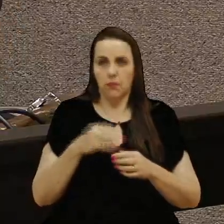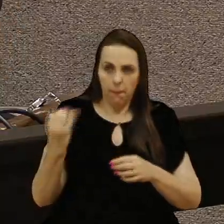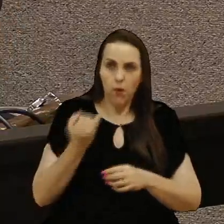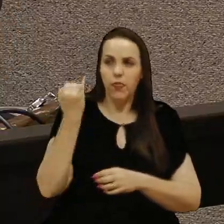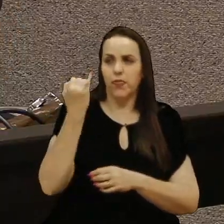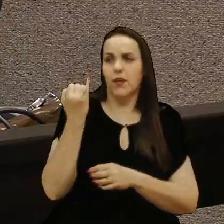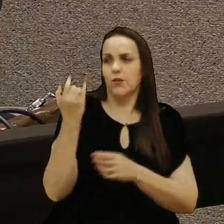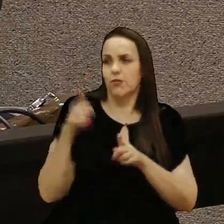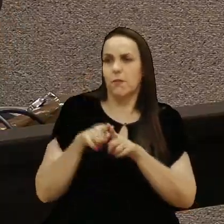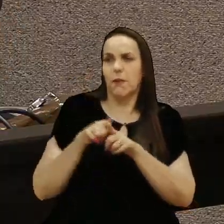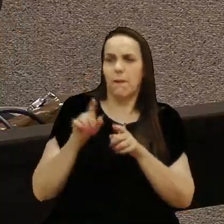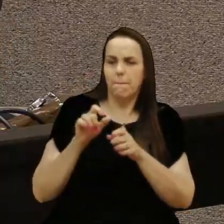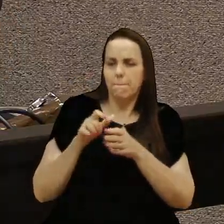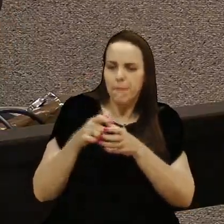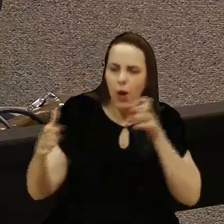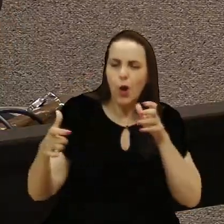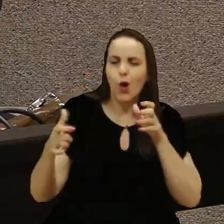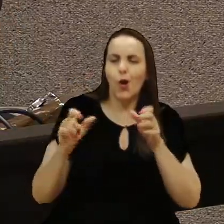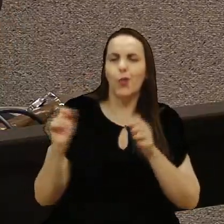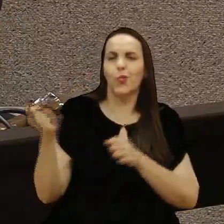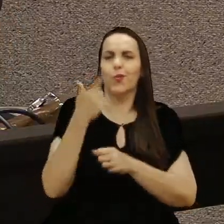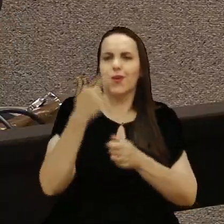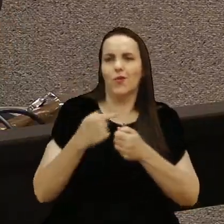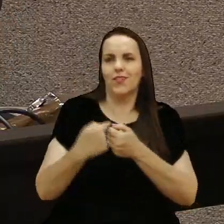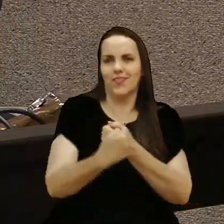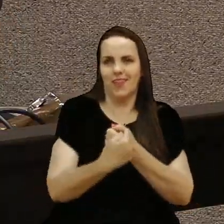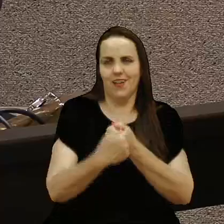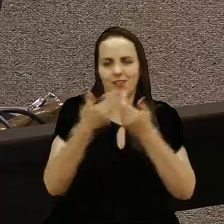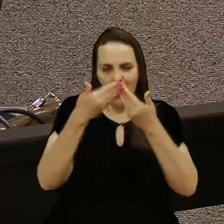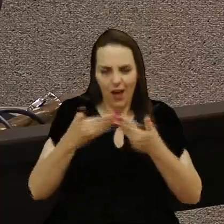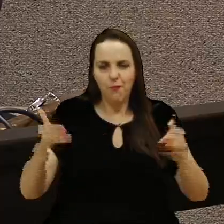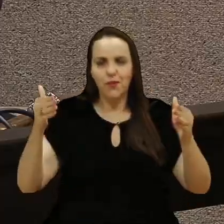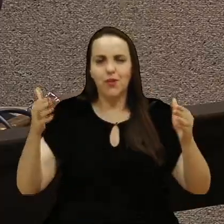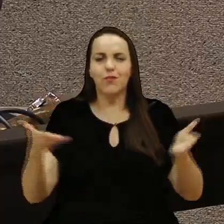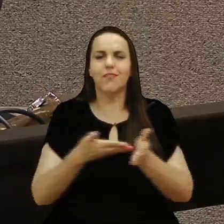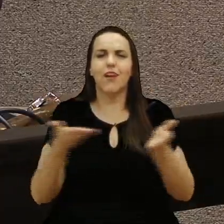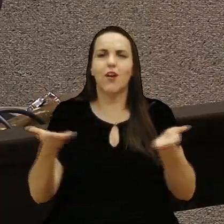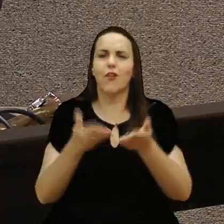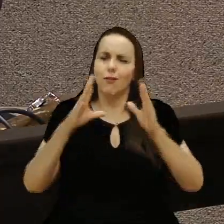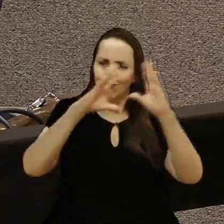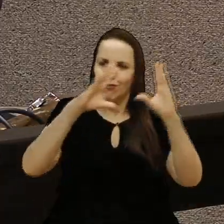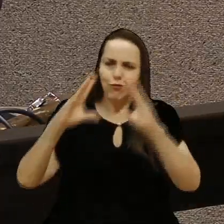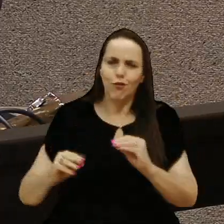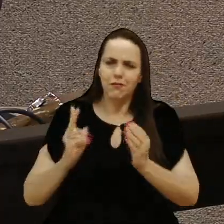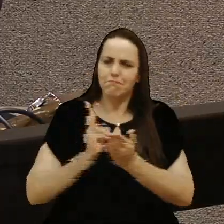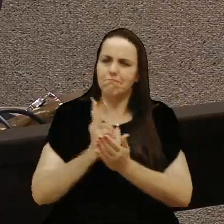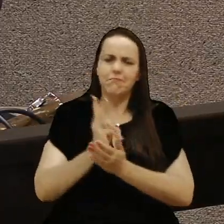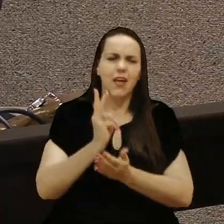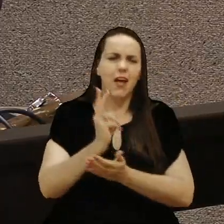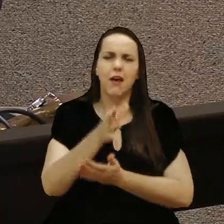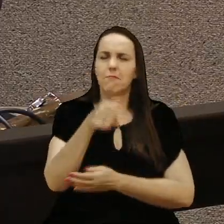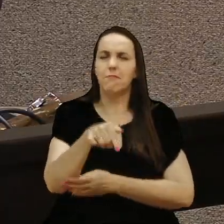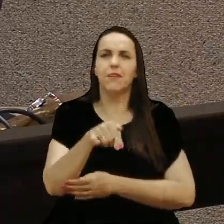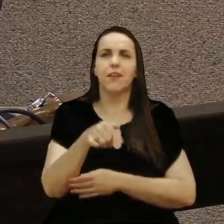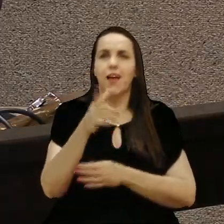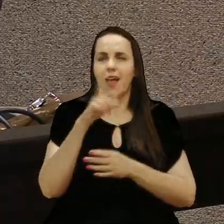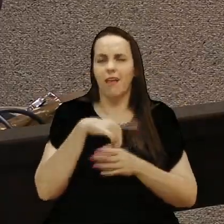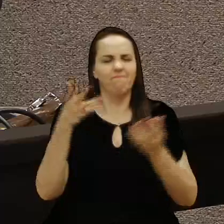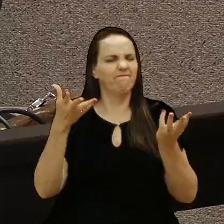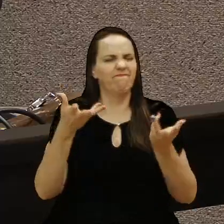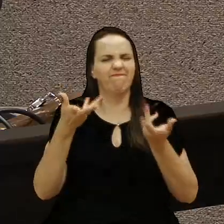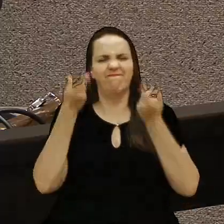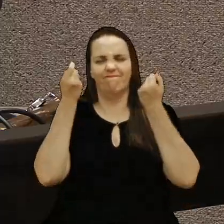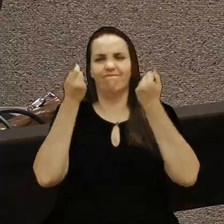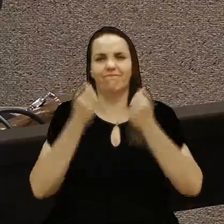outros municípios. Desde então, da sua abertura até agora, todas as noites, o que vem acontecendo é algo fantástico